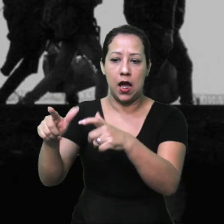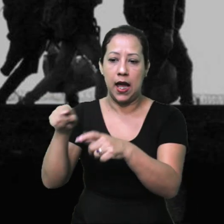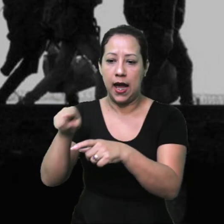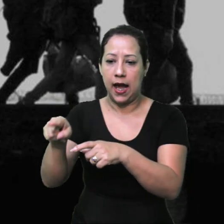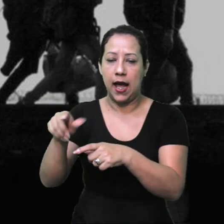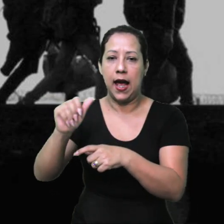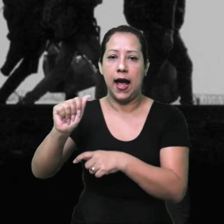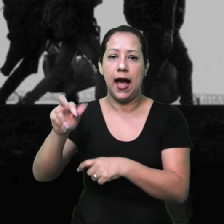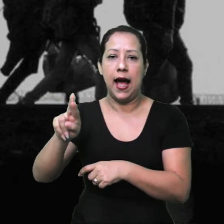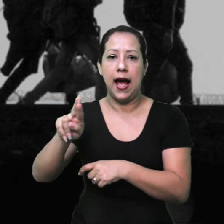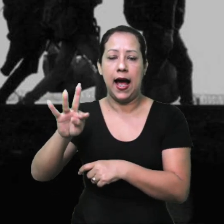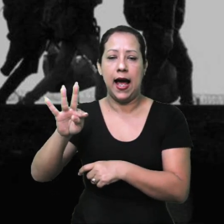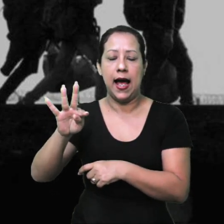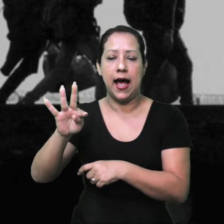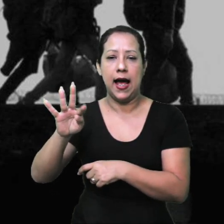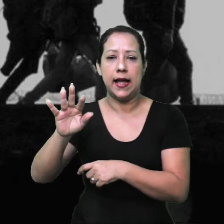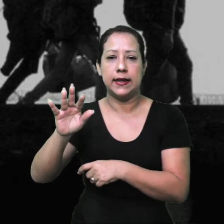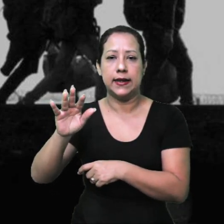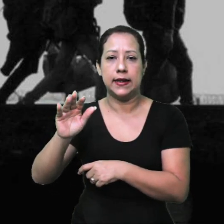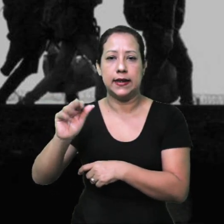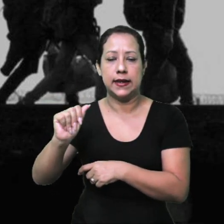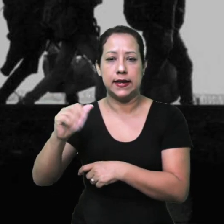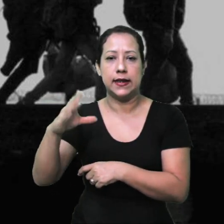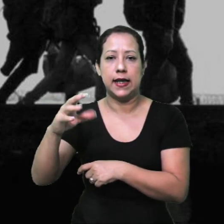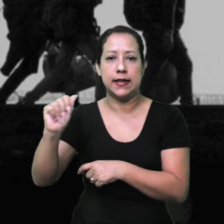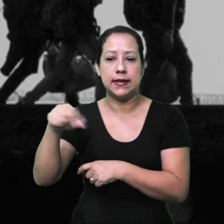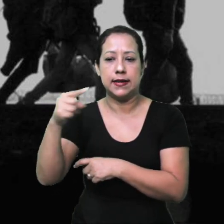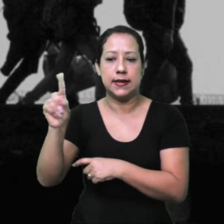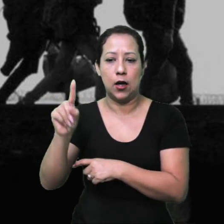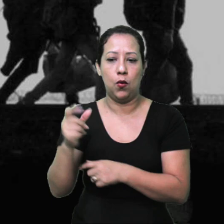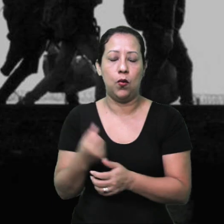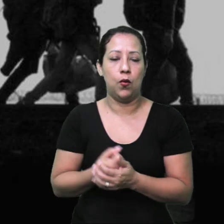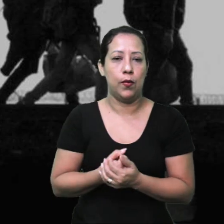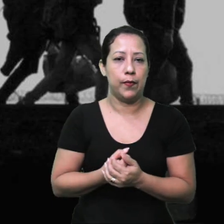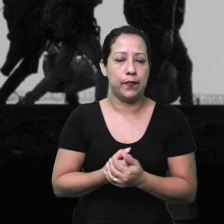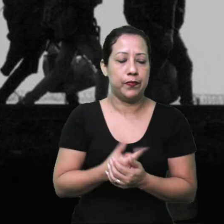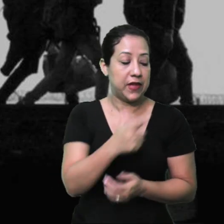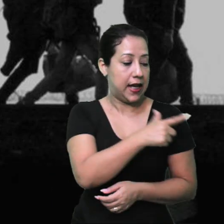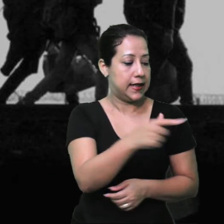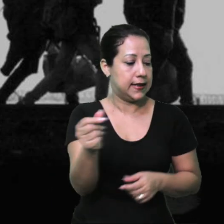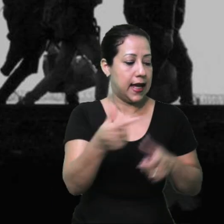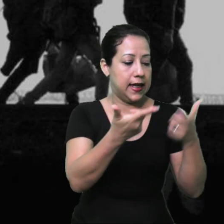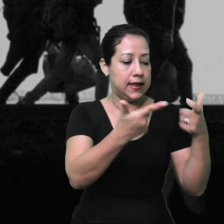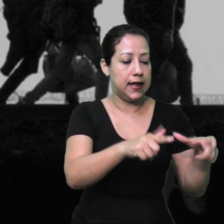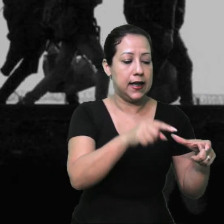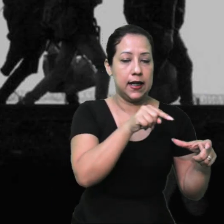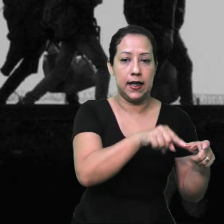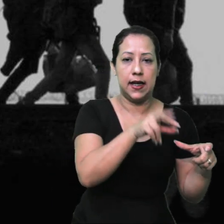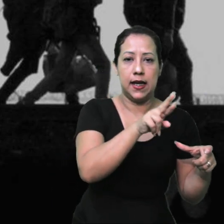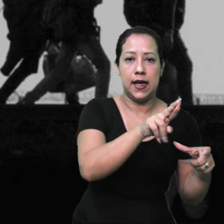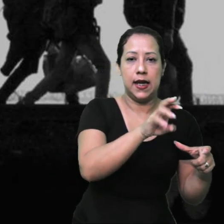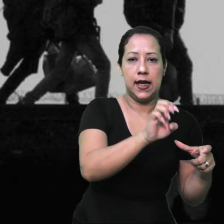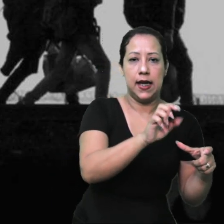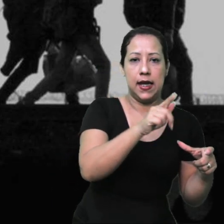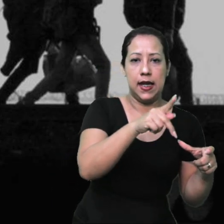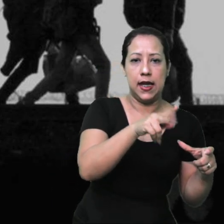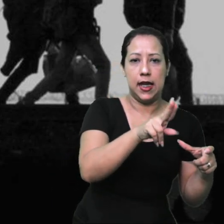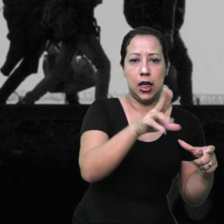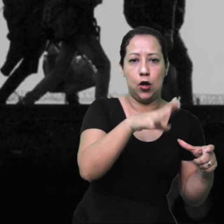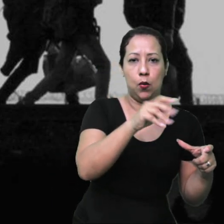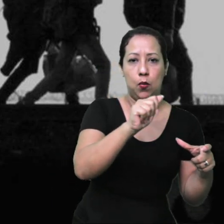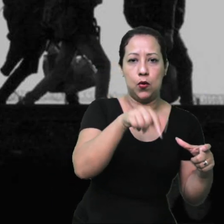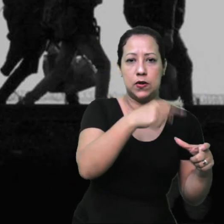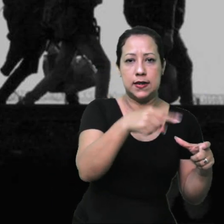atração. Portanto, você tem o fator migratório, é migração que é saída, e imigração que